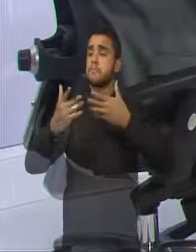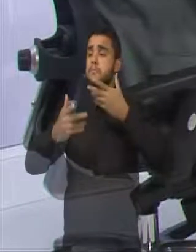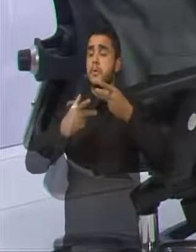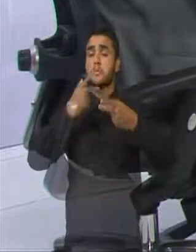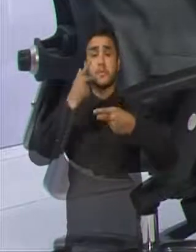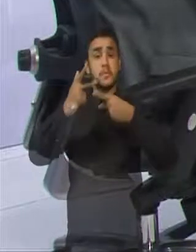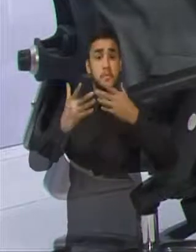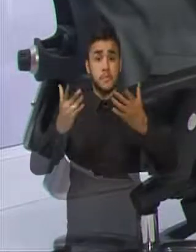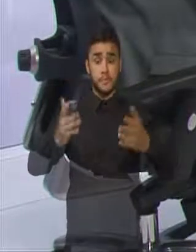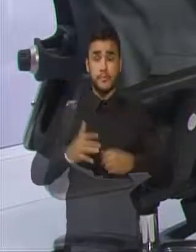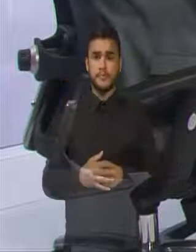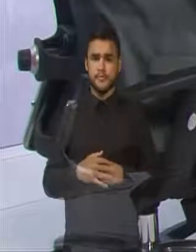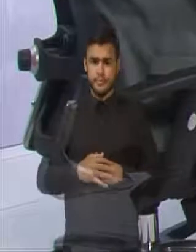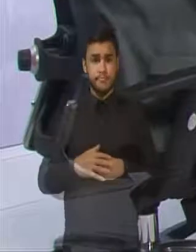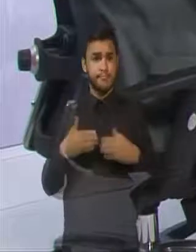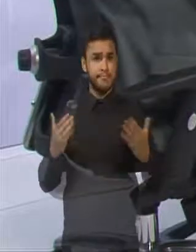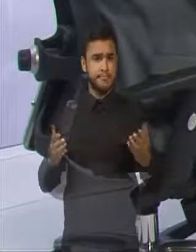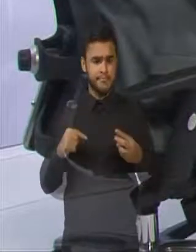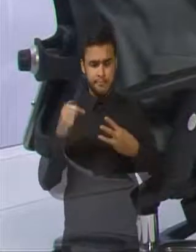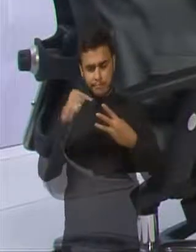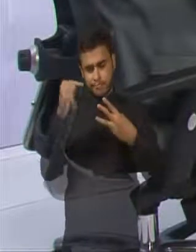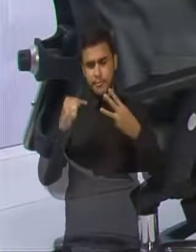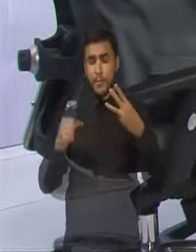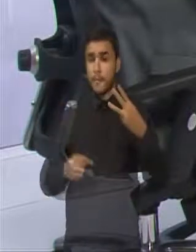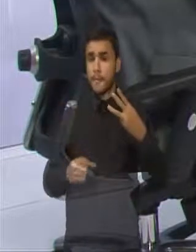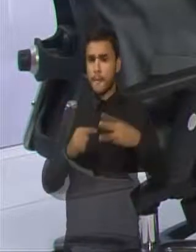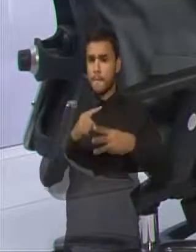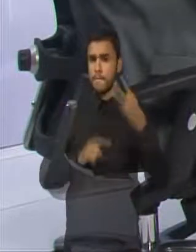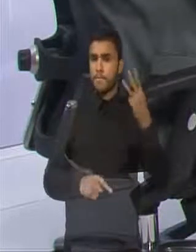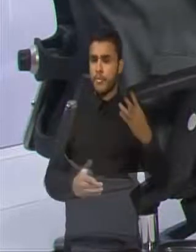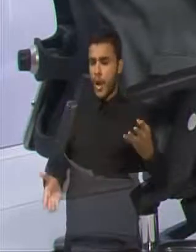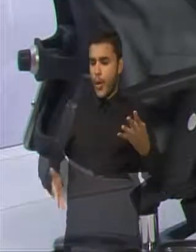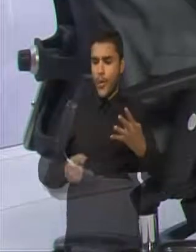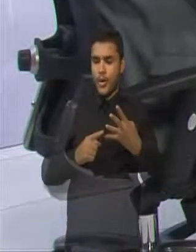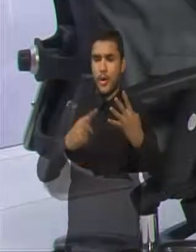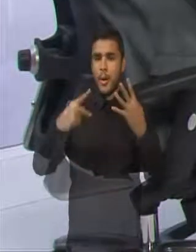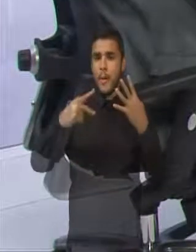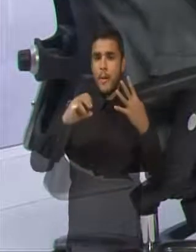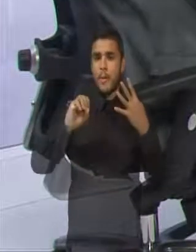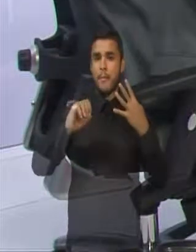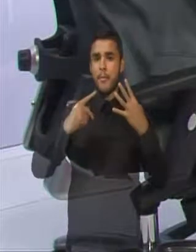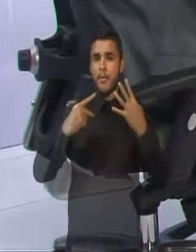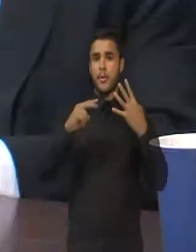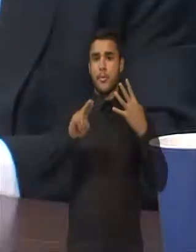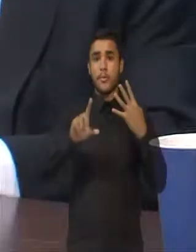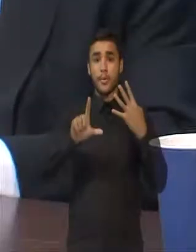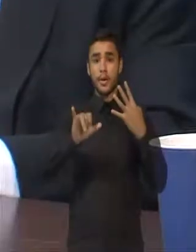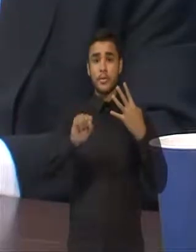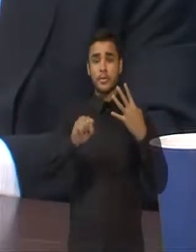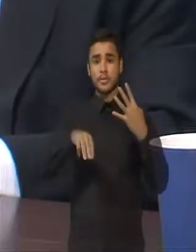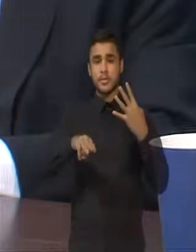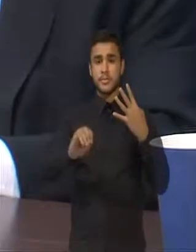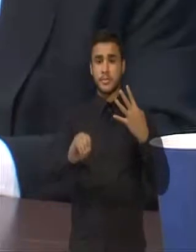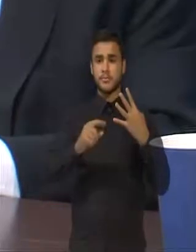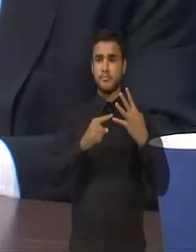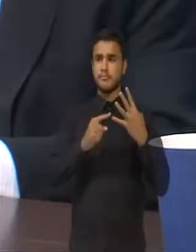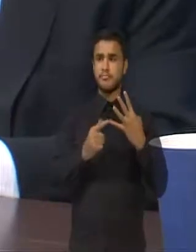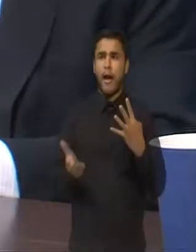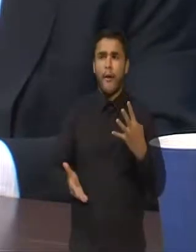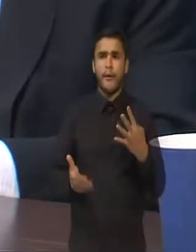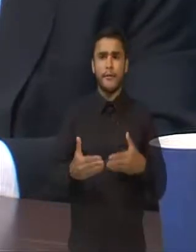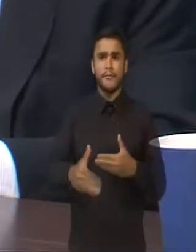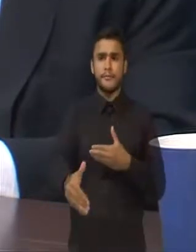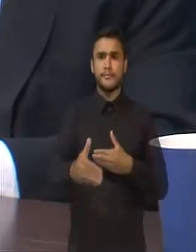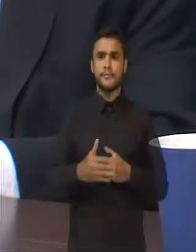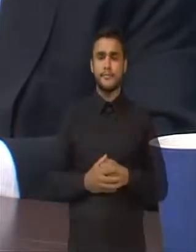hoje usando o termo populismo para sinalizar a emergência do que